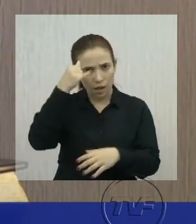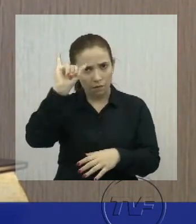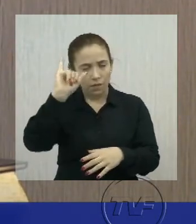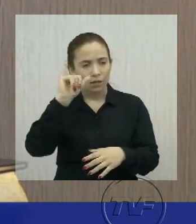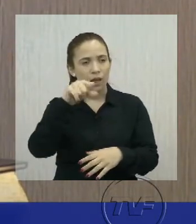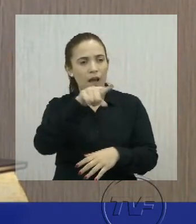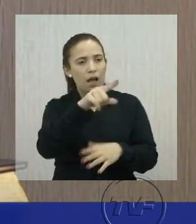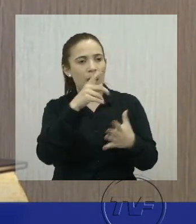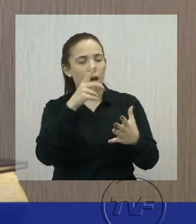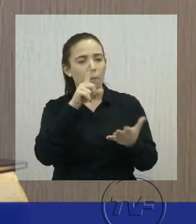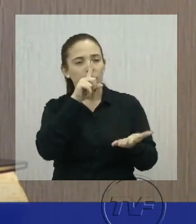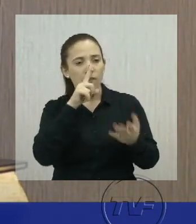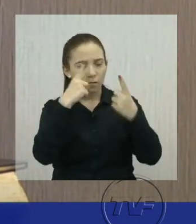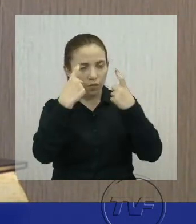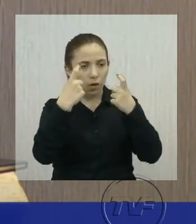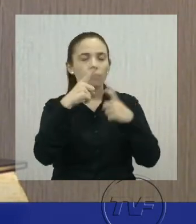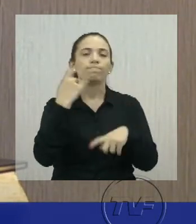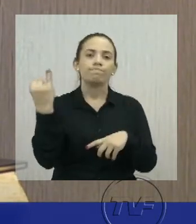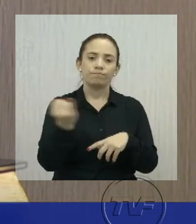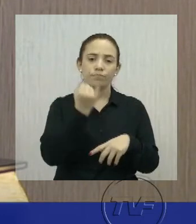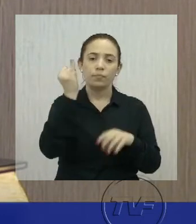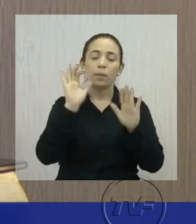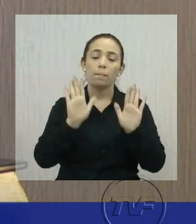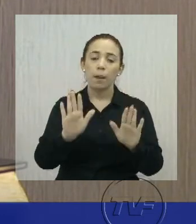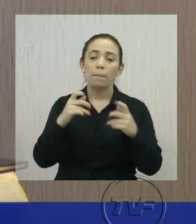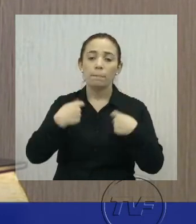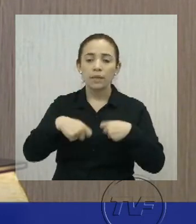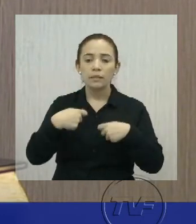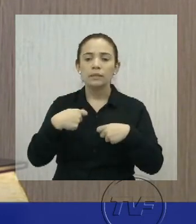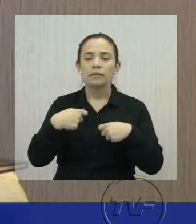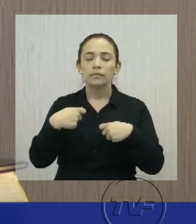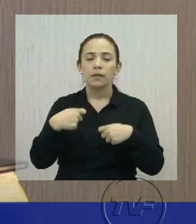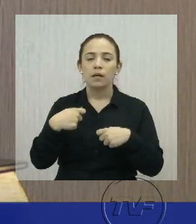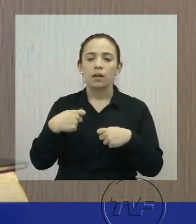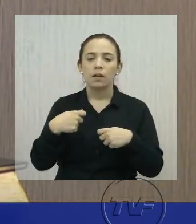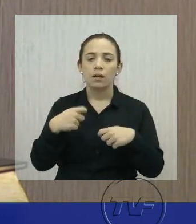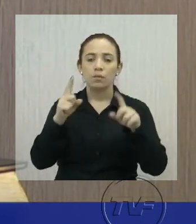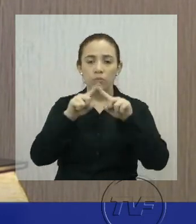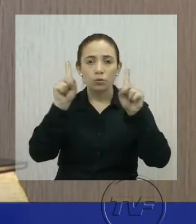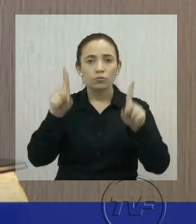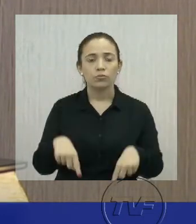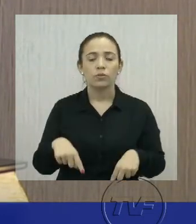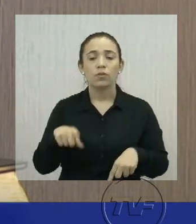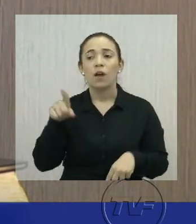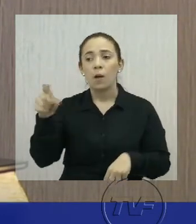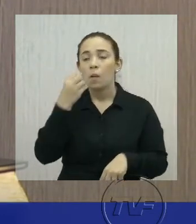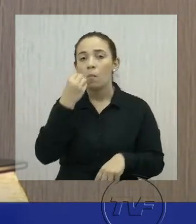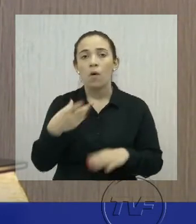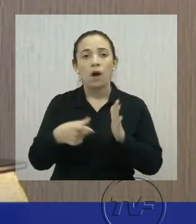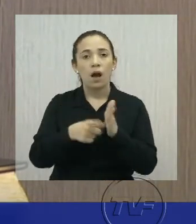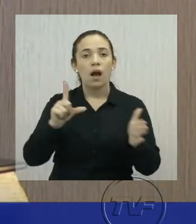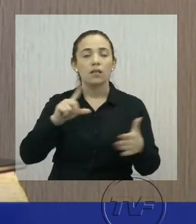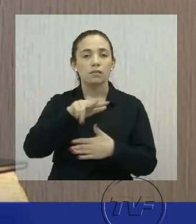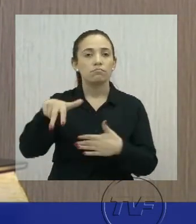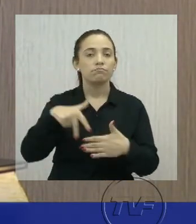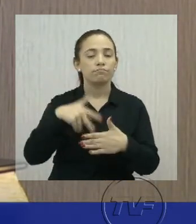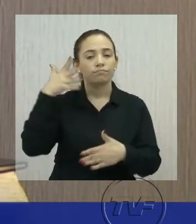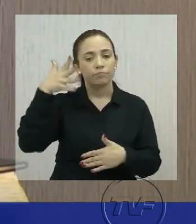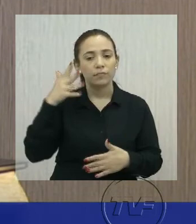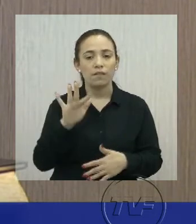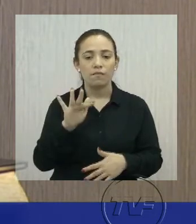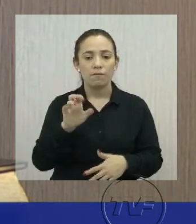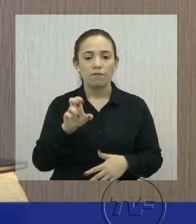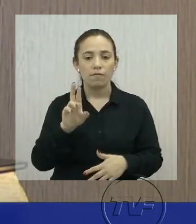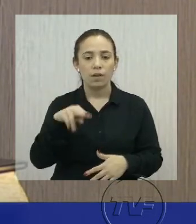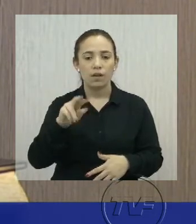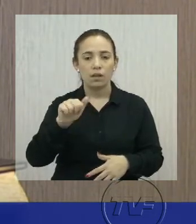isso é importante. Agora, tem que fazer uma concertação. O Fernando foi muito feliz aqui. Não, tem que